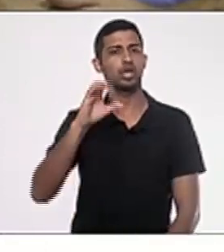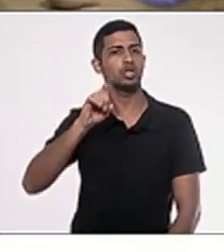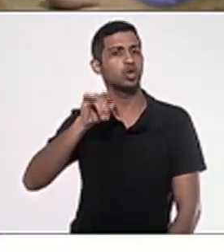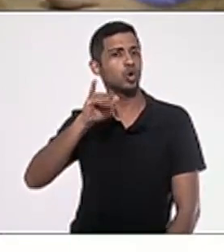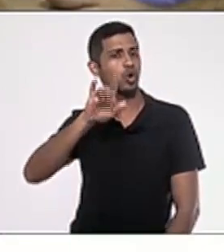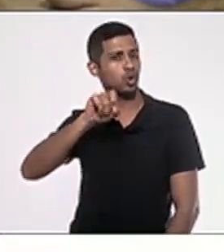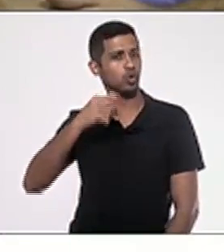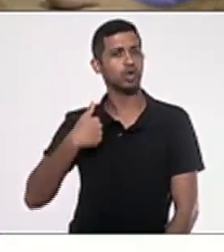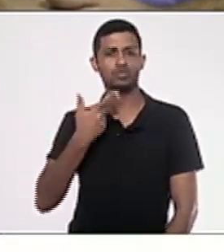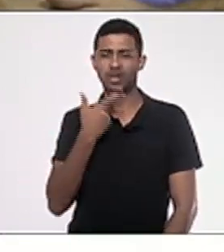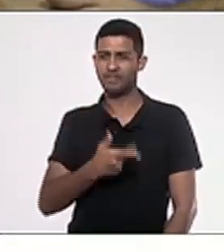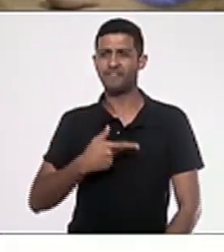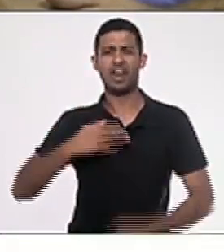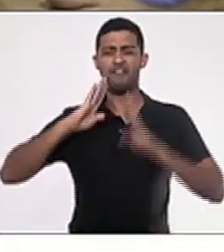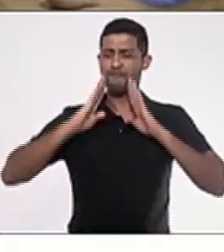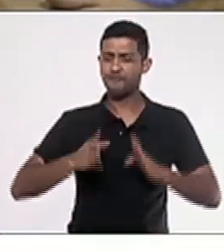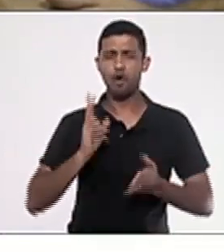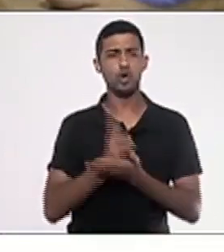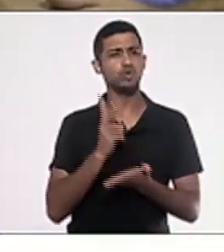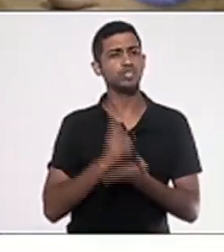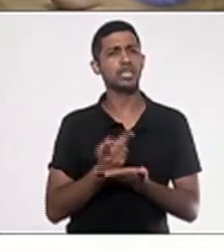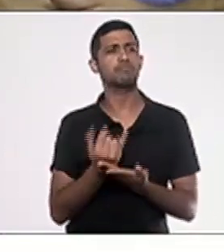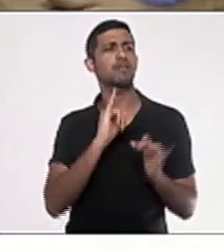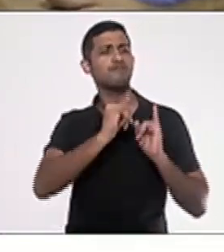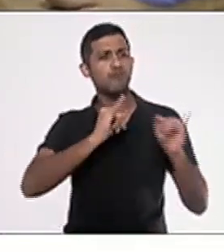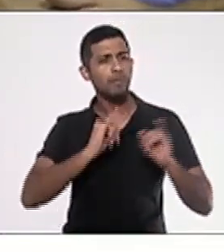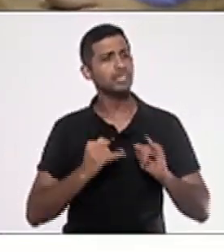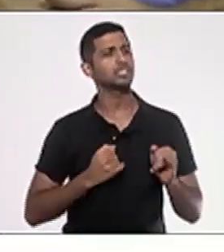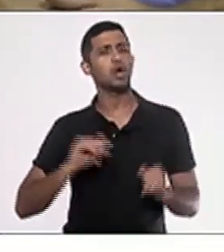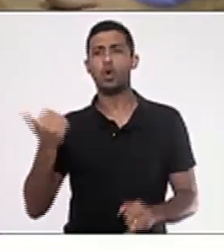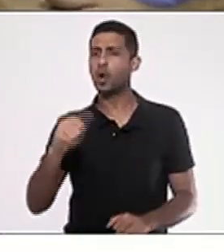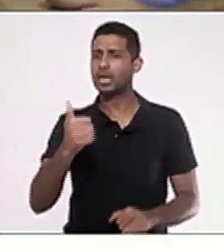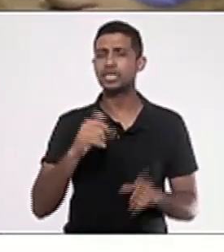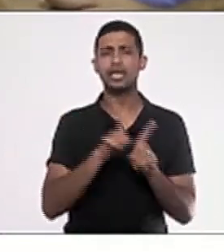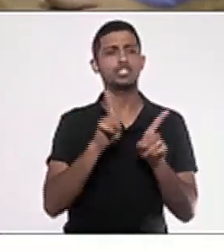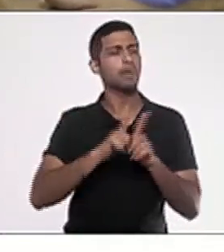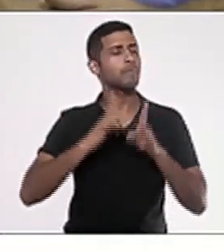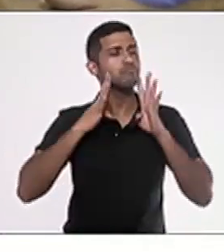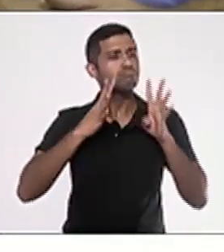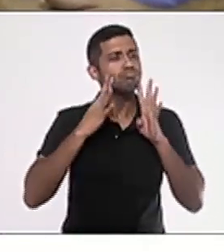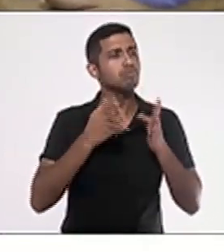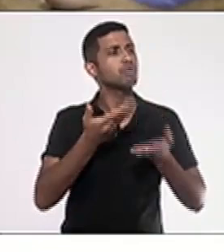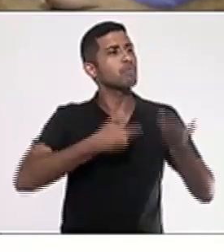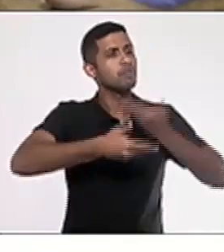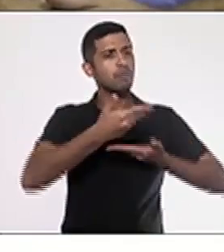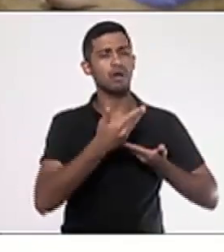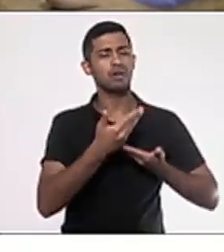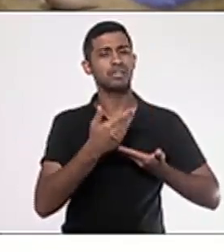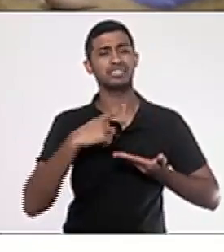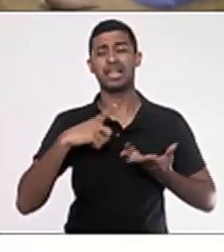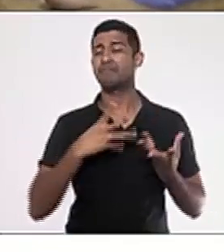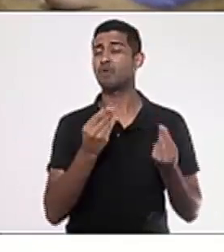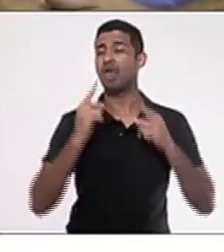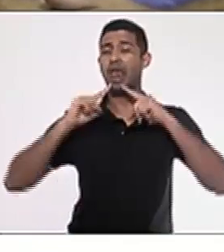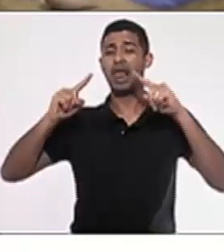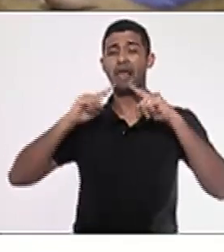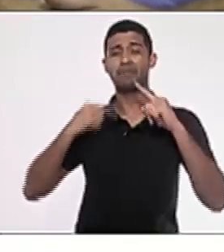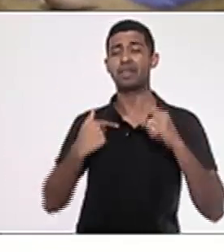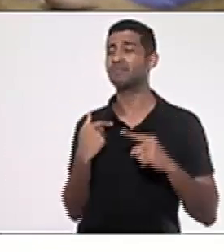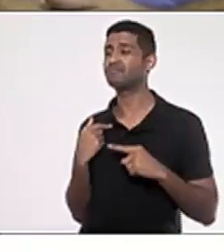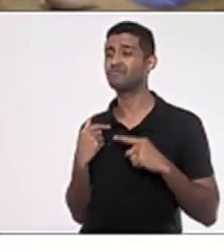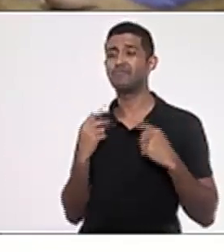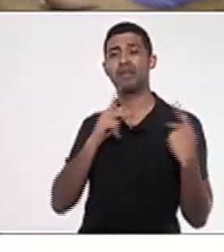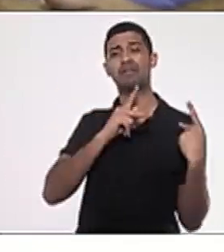questão da informação, da qualidade no atendimento. E a gente recebe muito consumidor se queixando de que ele procura a empresa